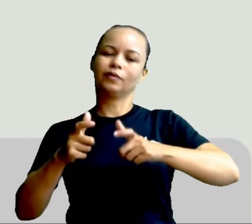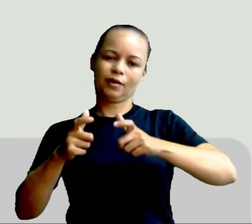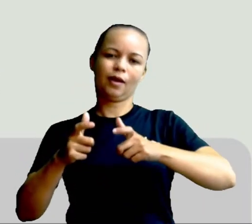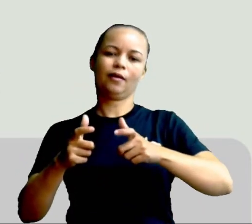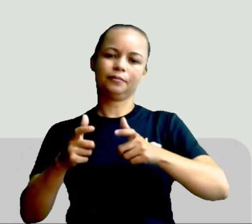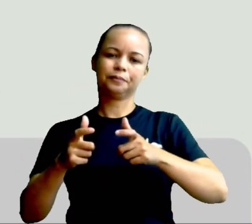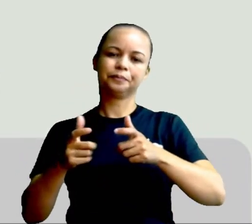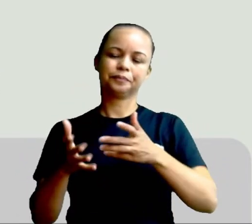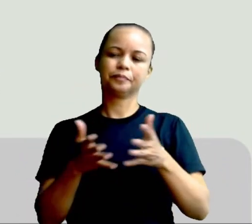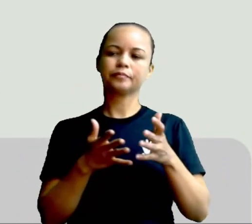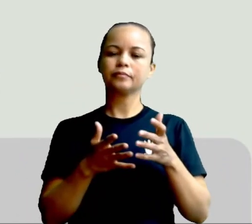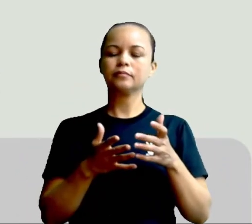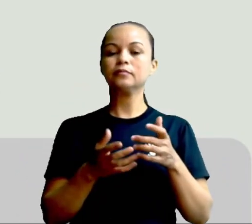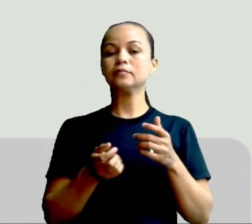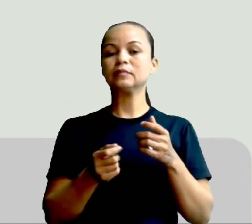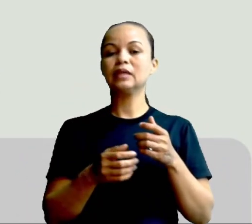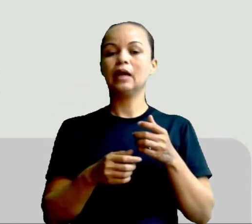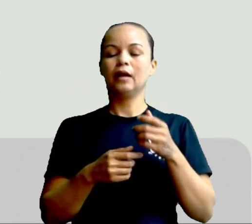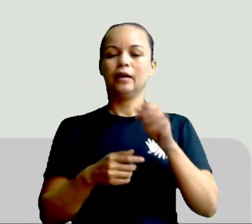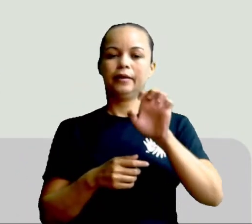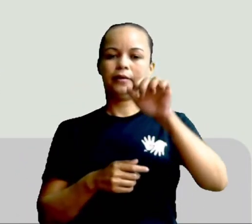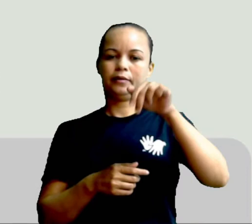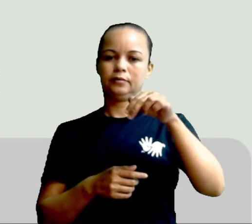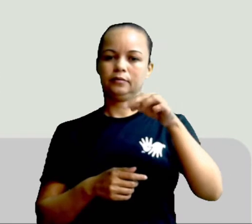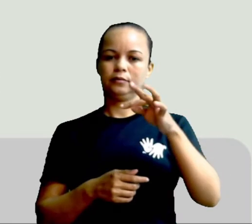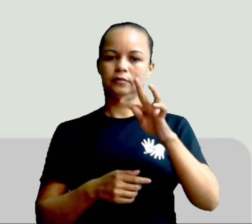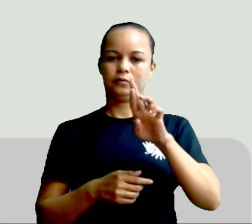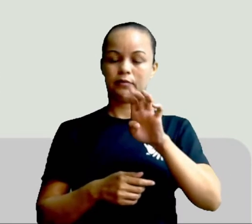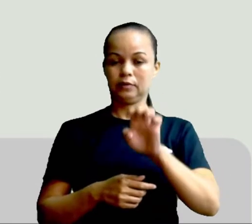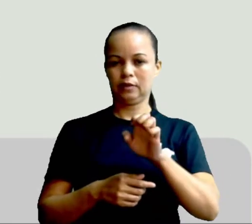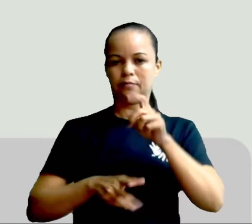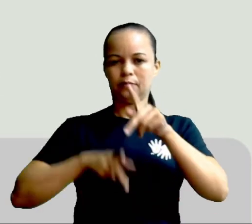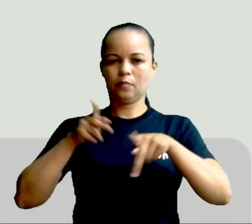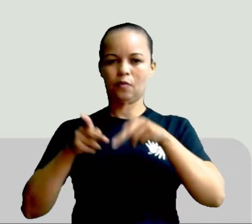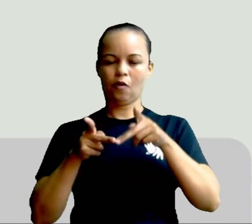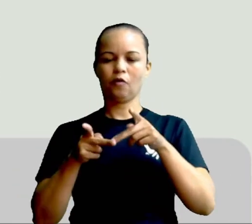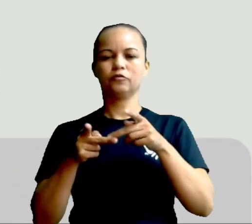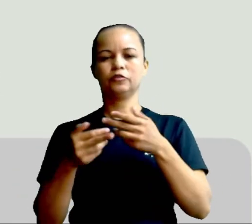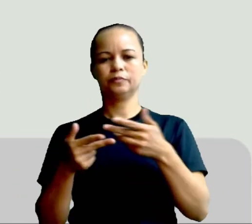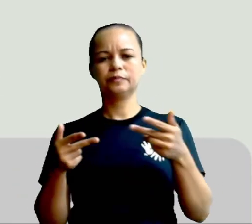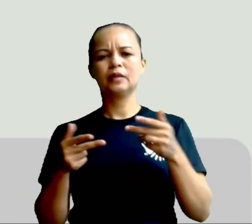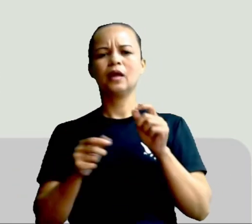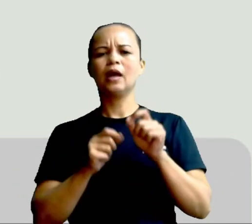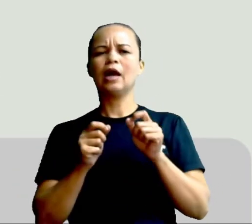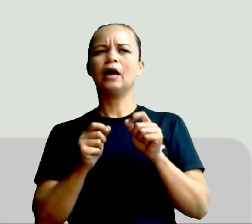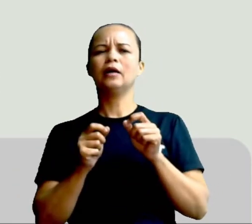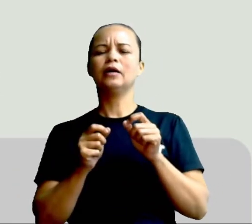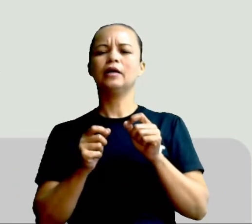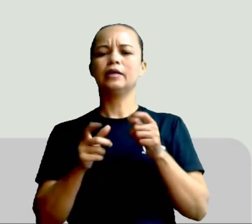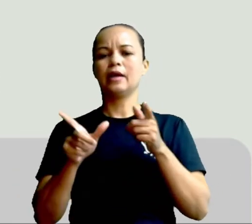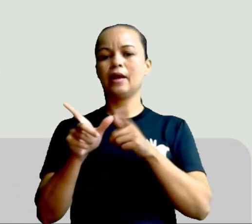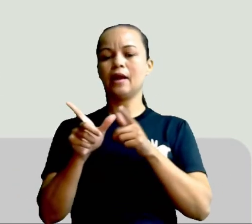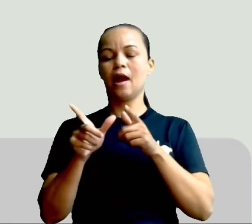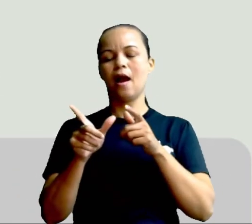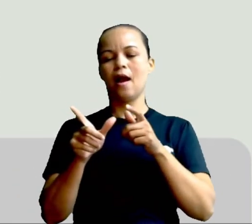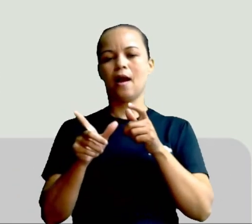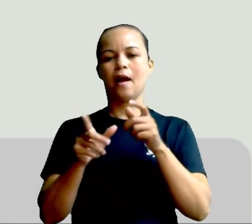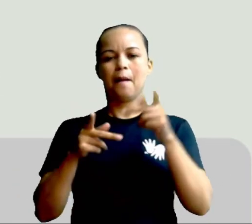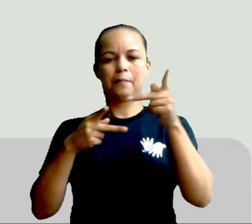uma situação, né? Entre povos diversos. E por fim, a preposição